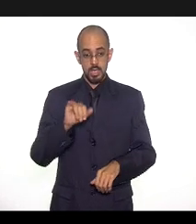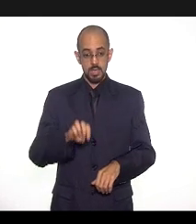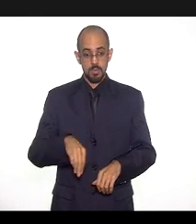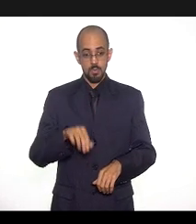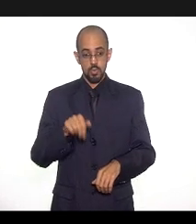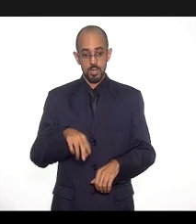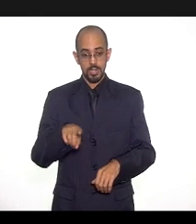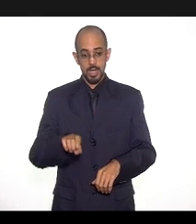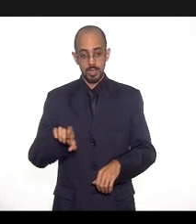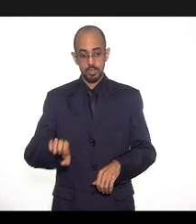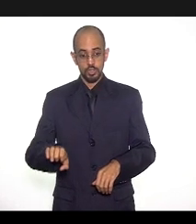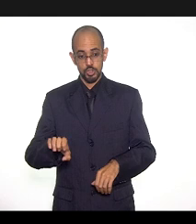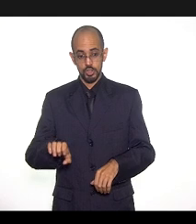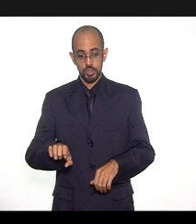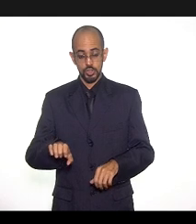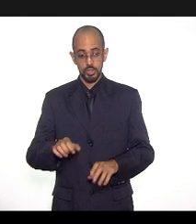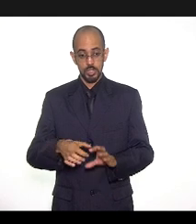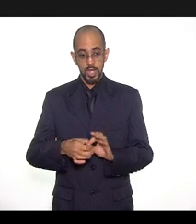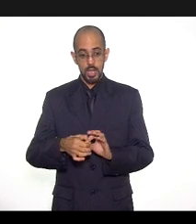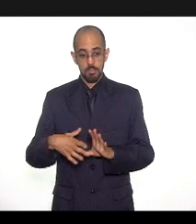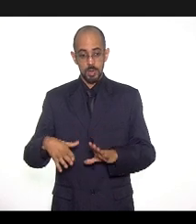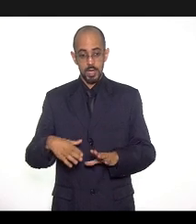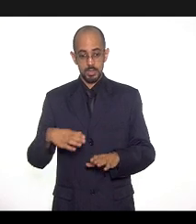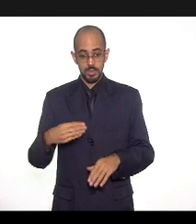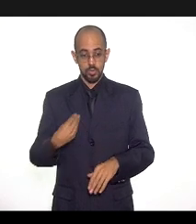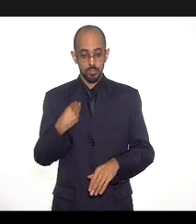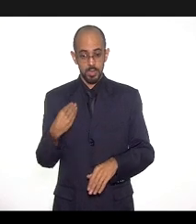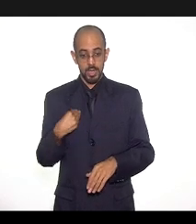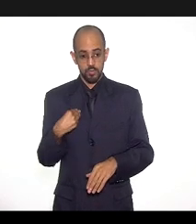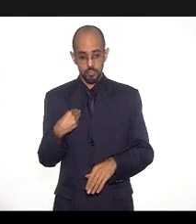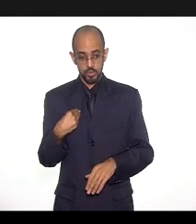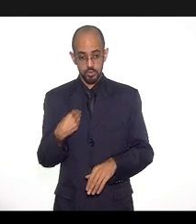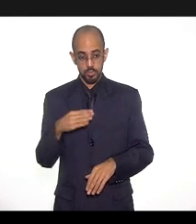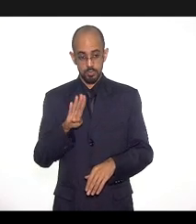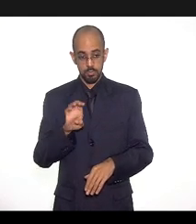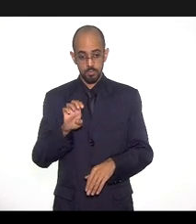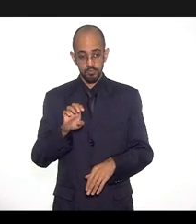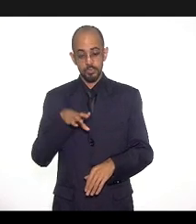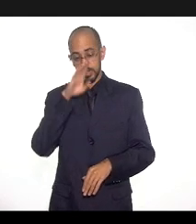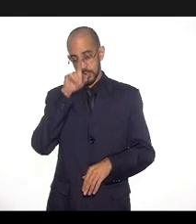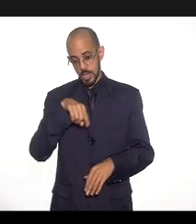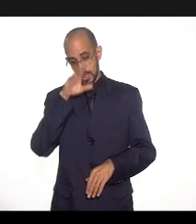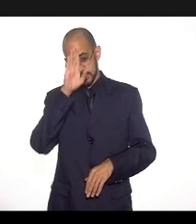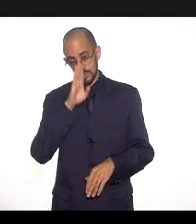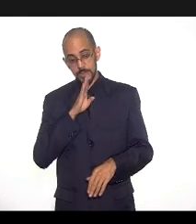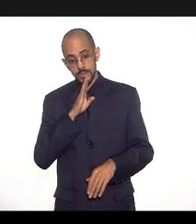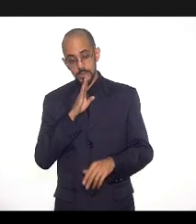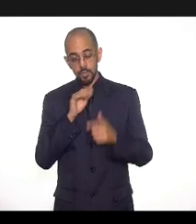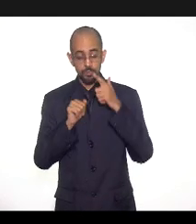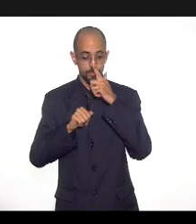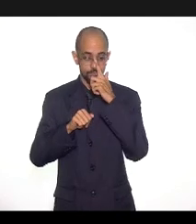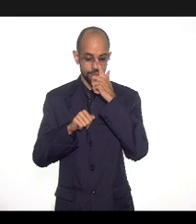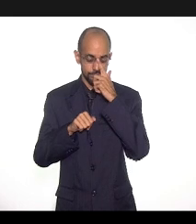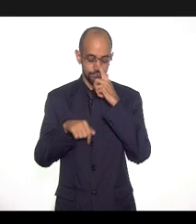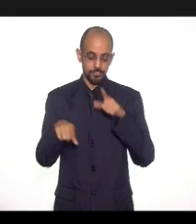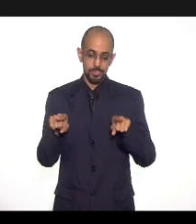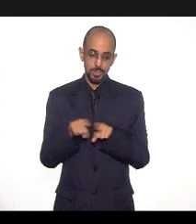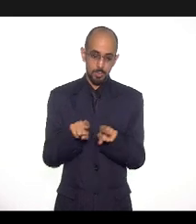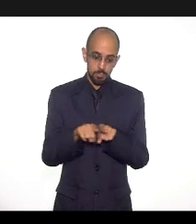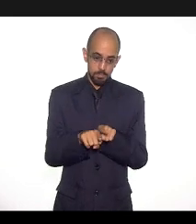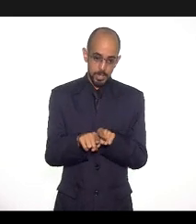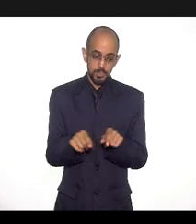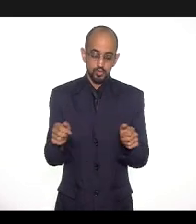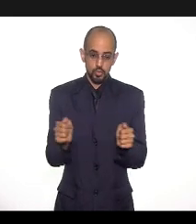da concessão do benefício, chamado isenção, e